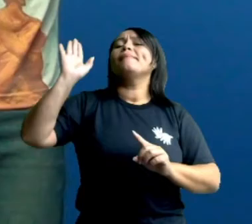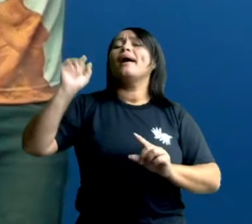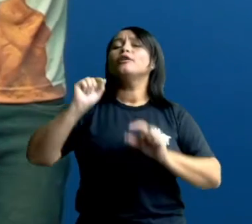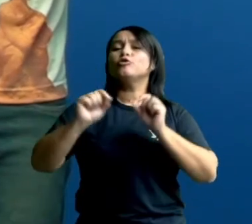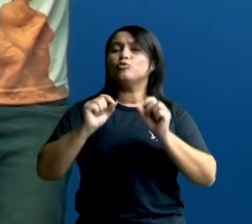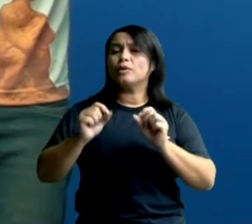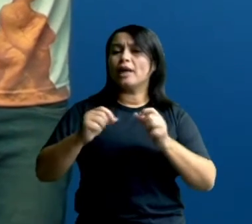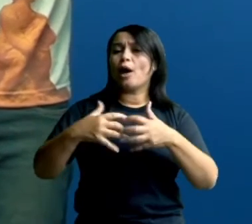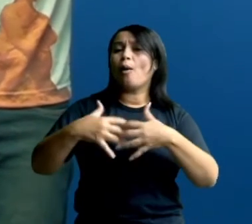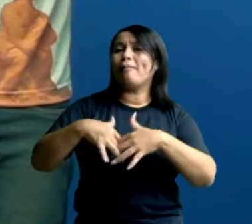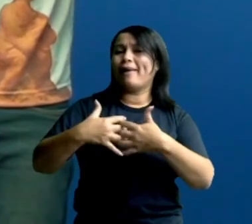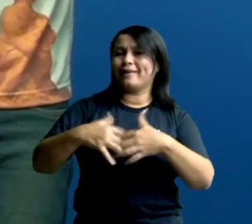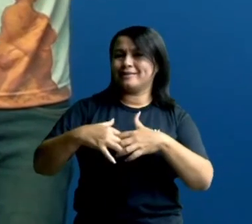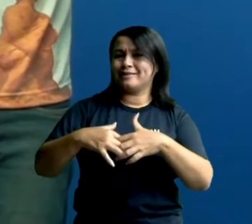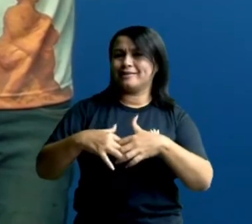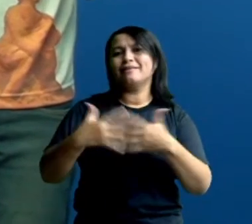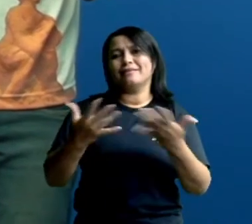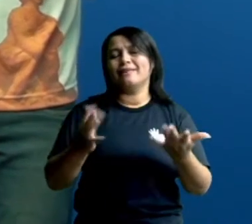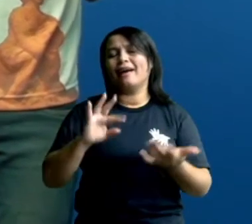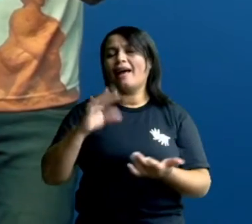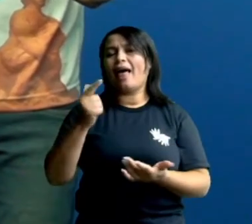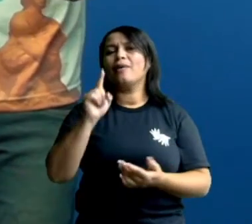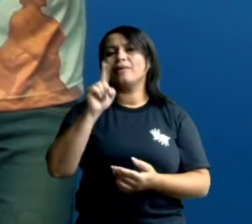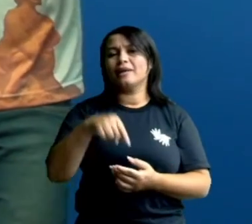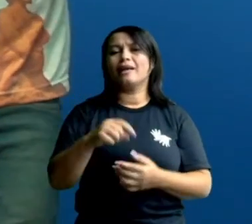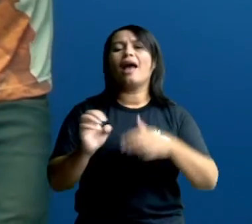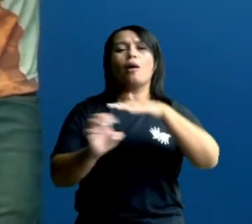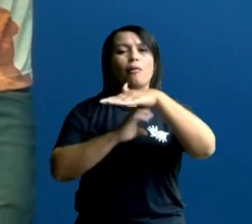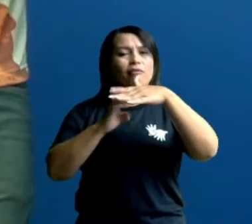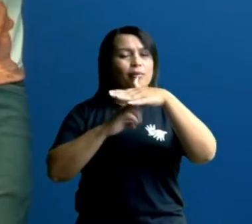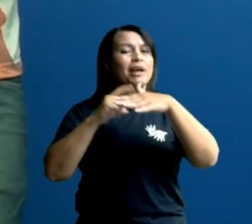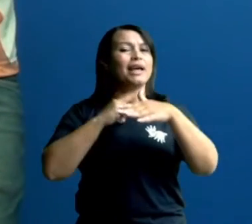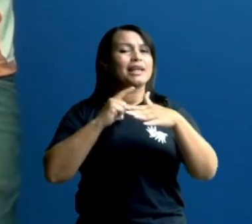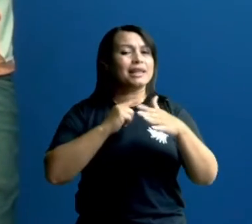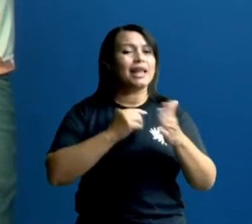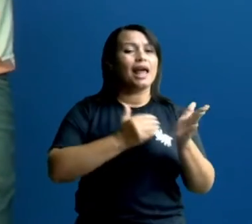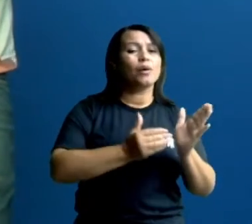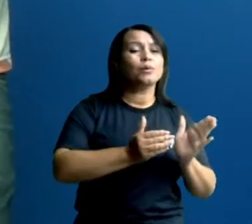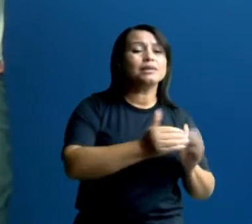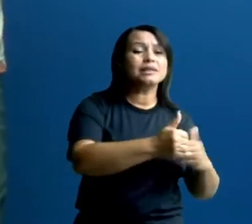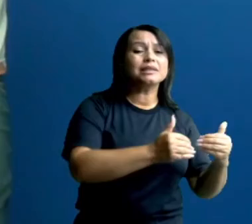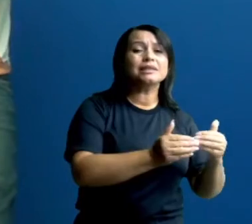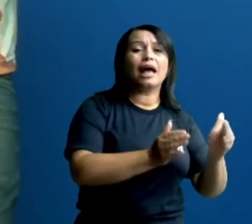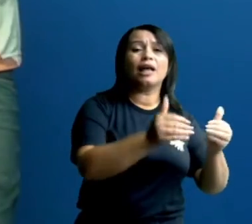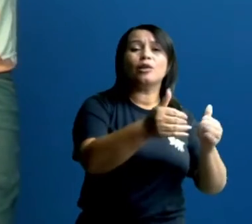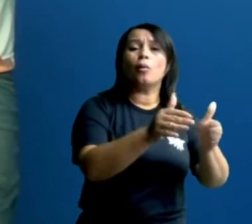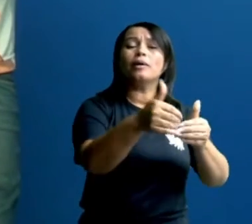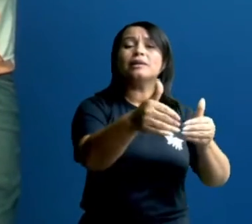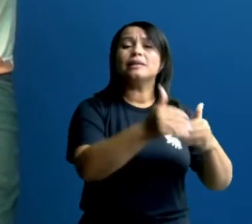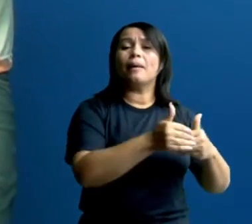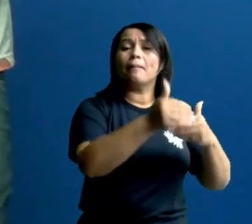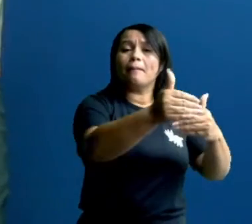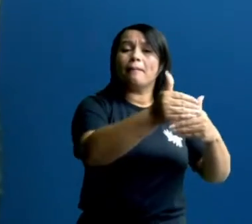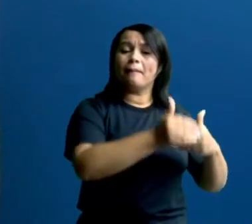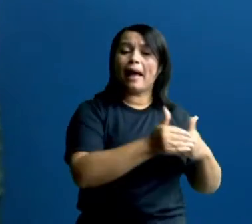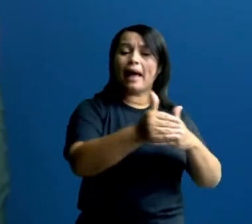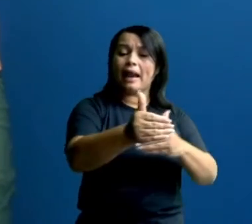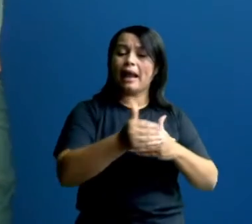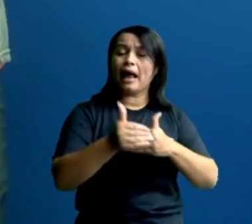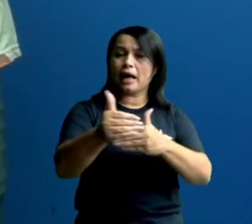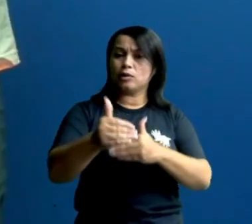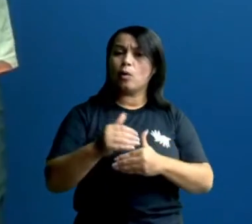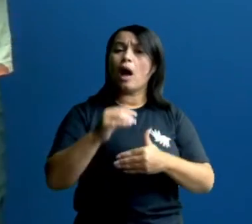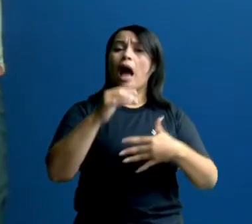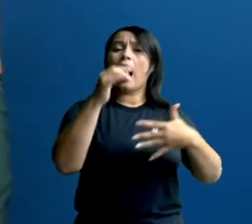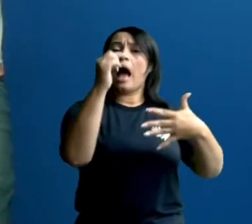maior complexidade? Obviamente vai ser aquela indústria que tem os setores separados, compartimentalizados, cada